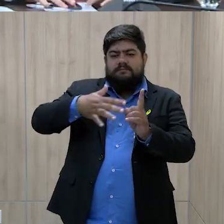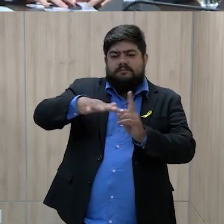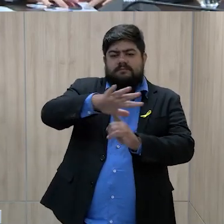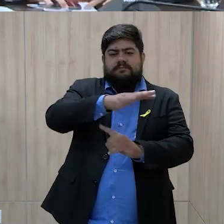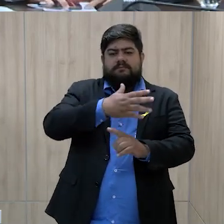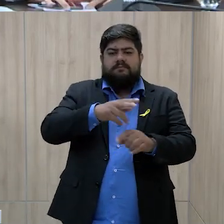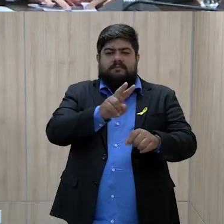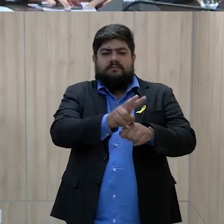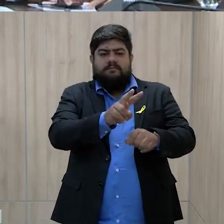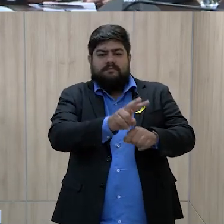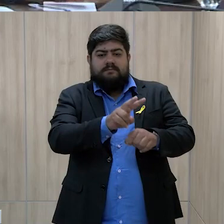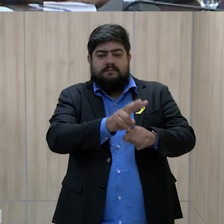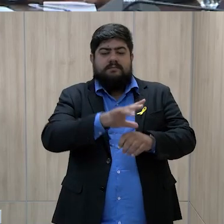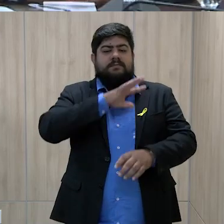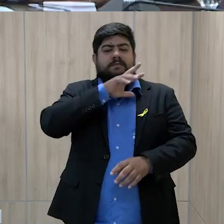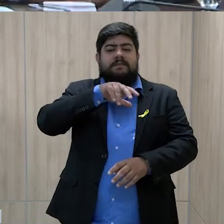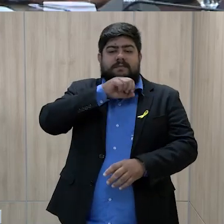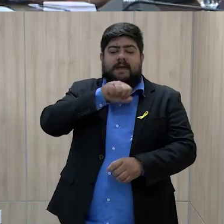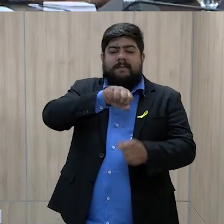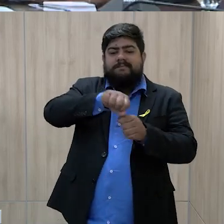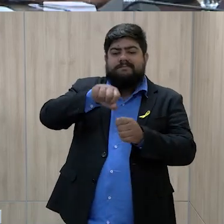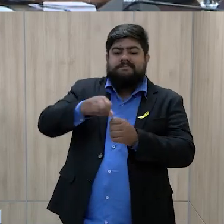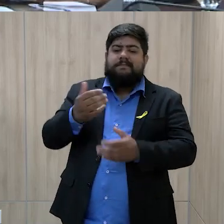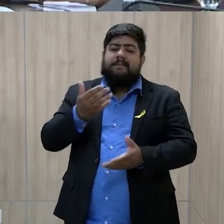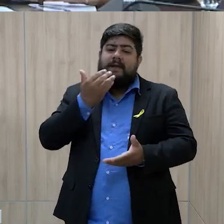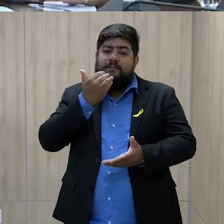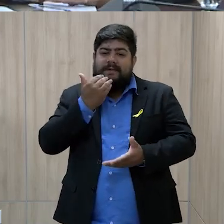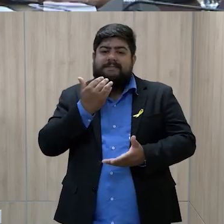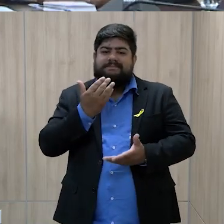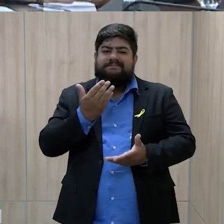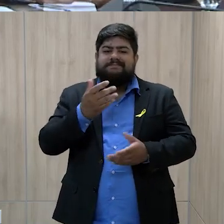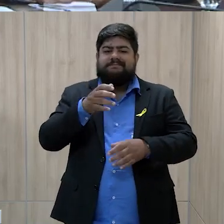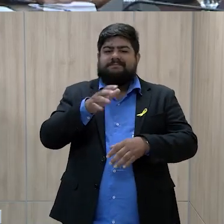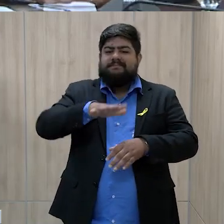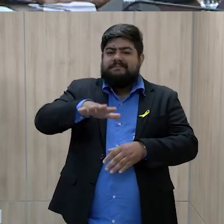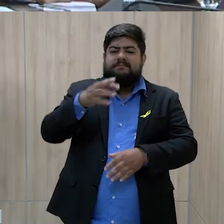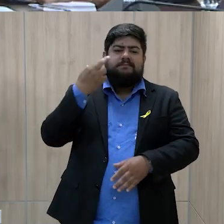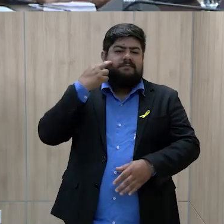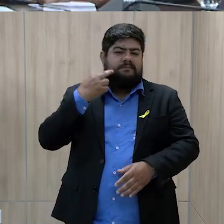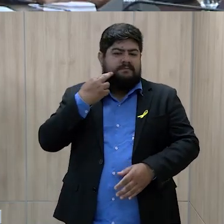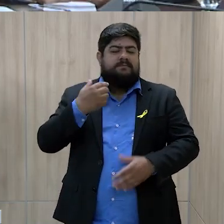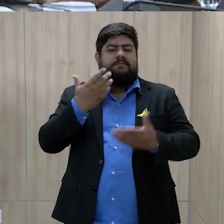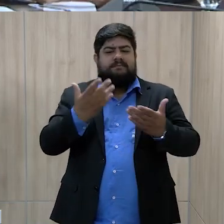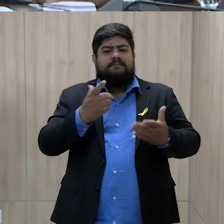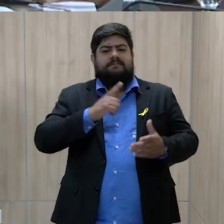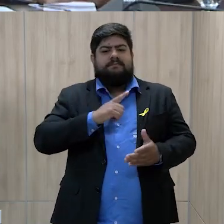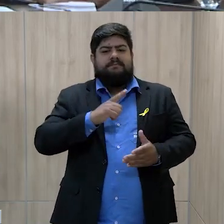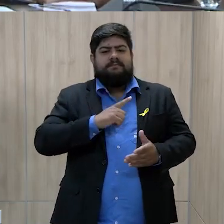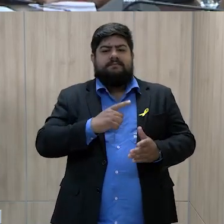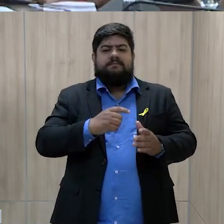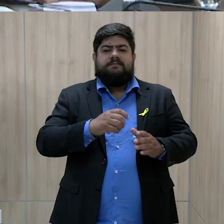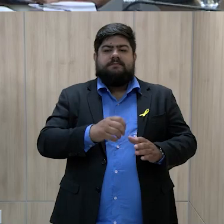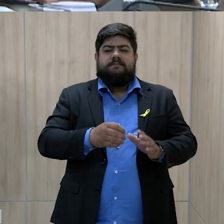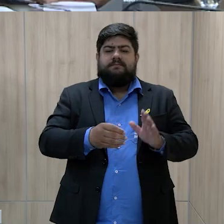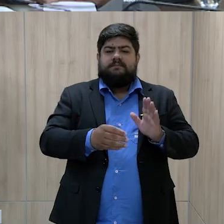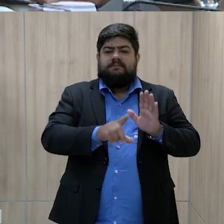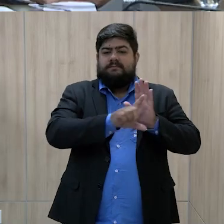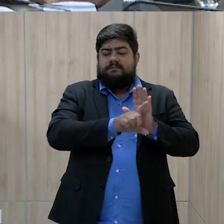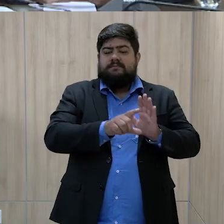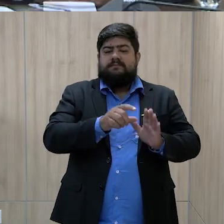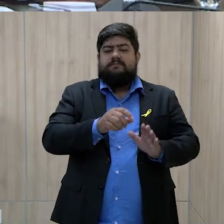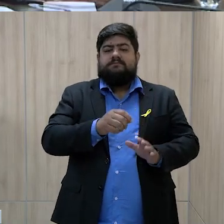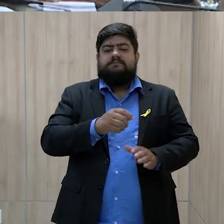de eventos de confinamento de animais destinado ao abate no estado de Rondônia o presente projeto encontra-se instruído com a nota técnica